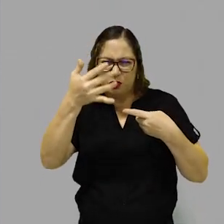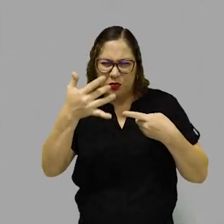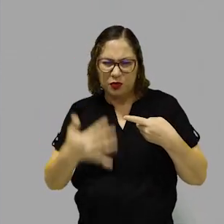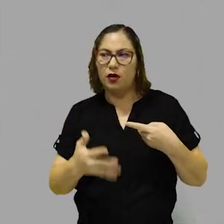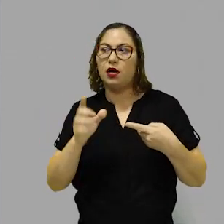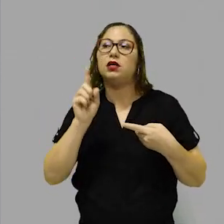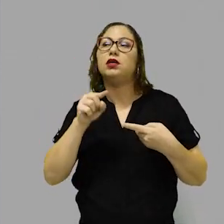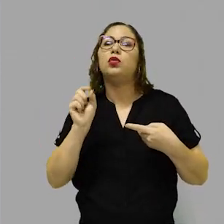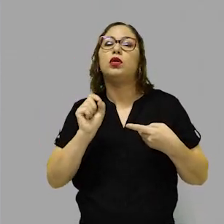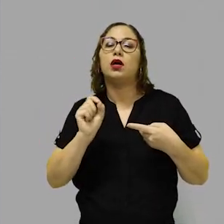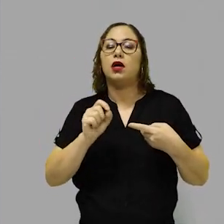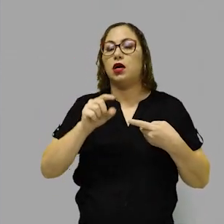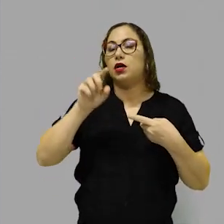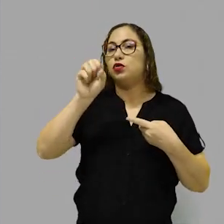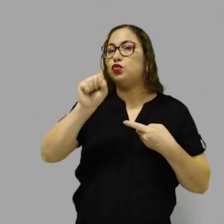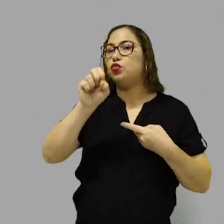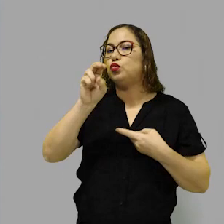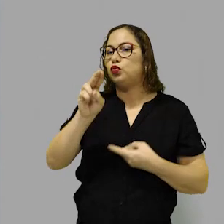os pontos